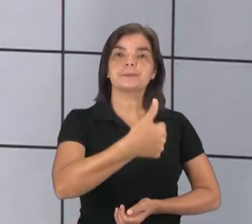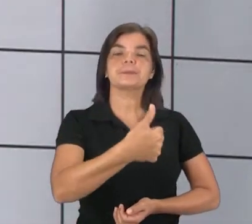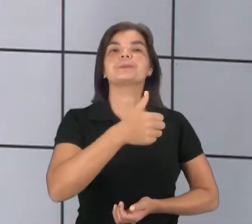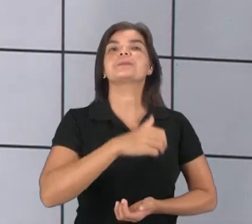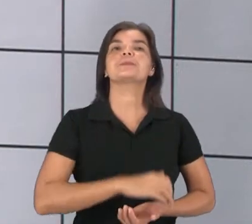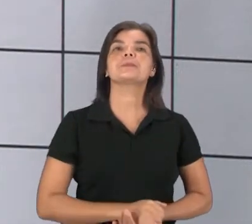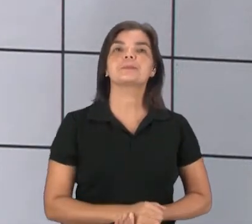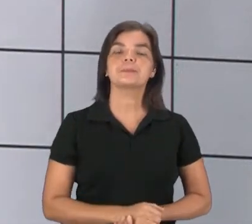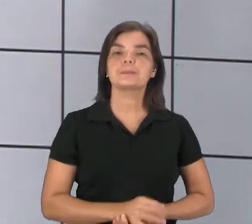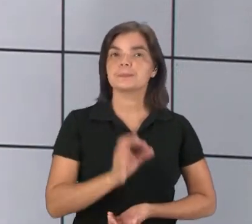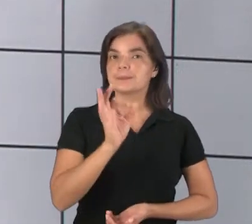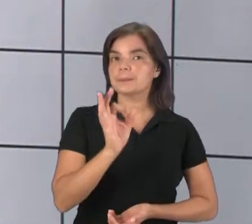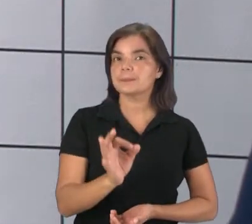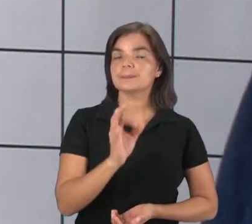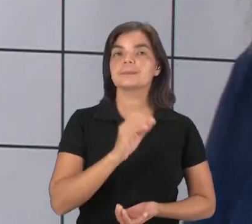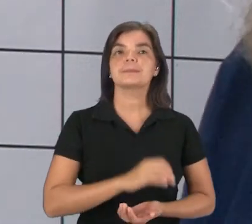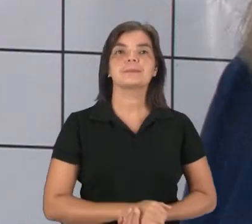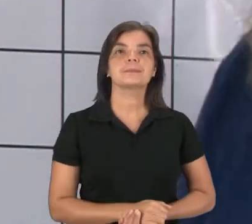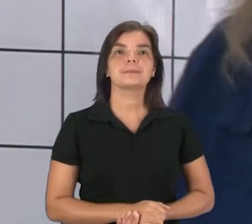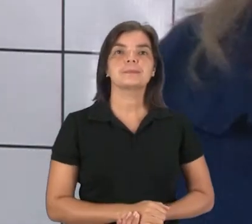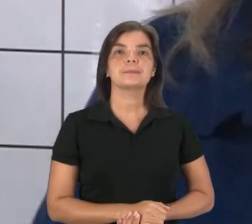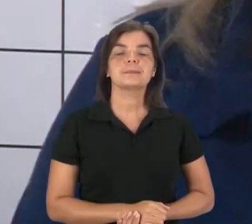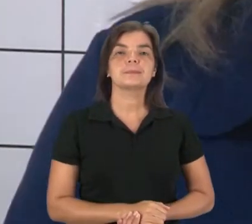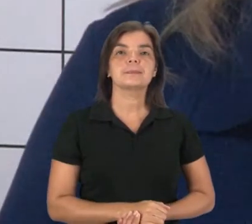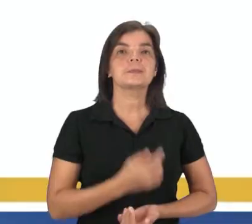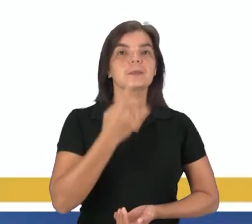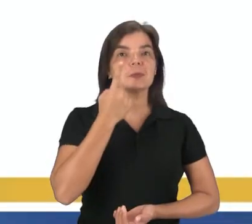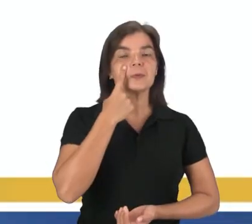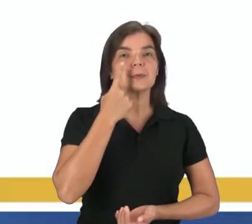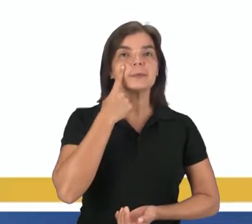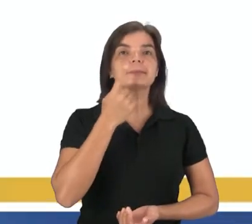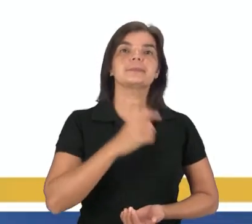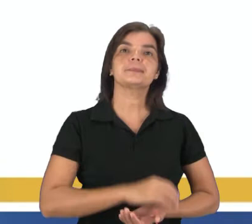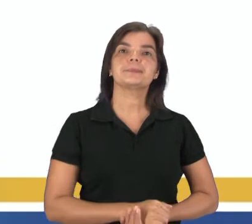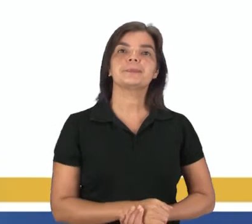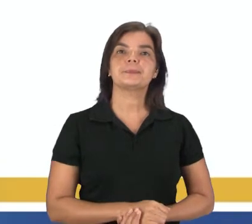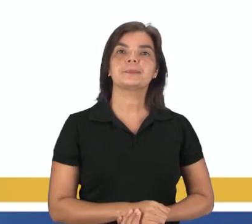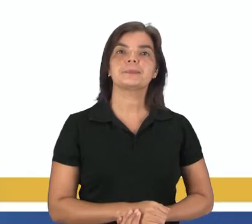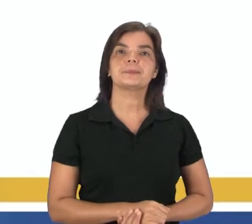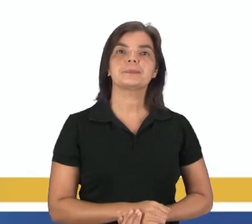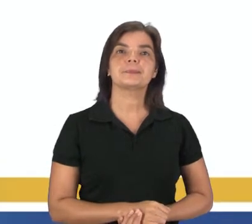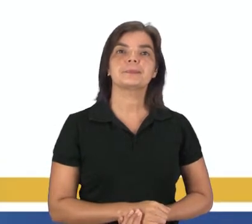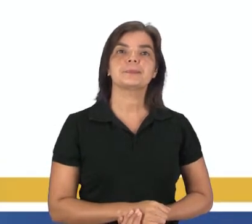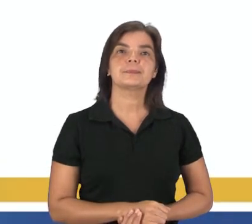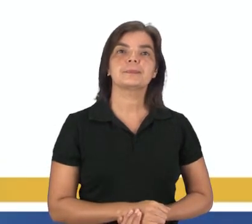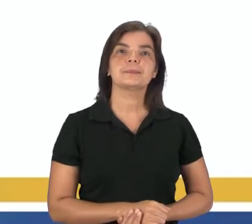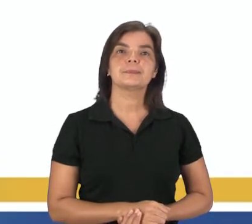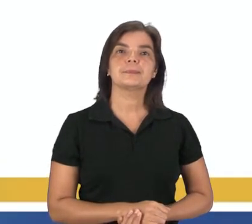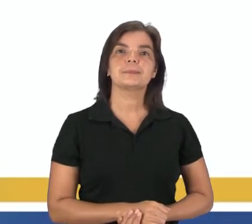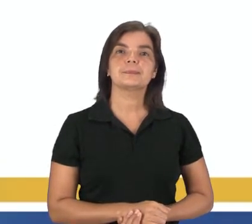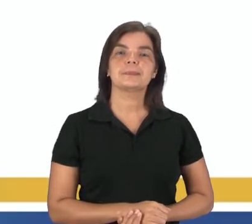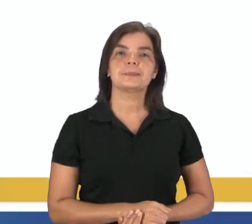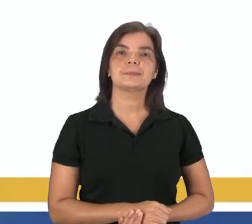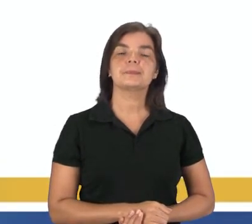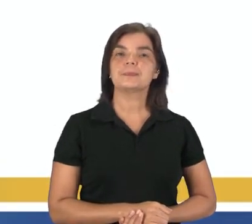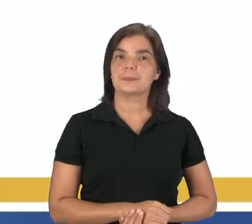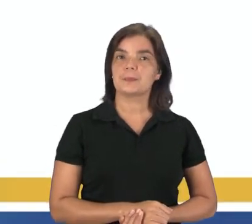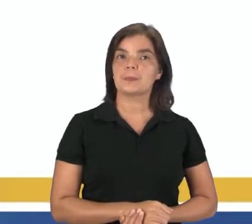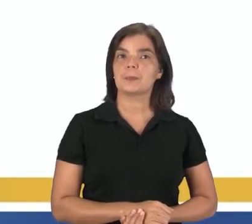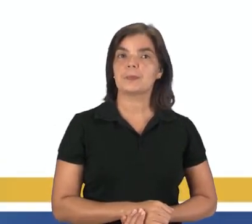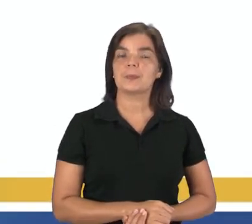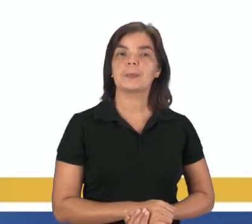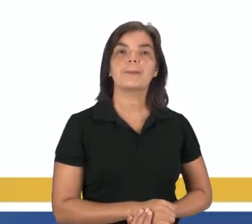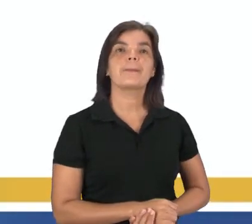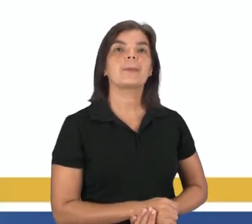e o 1, certinho? Vamos ver, conferir. Olha só como